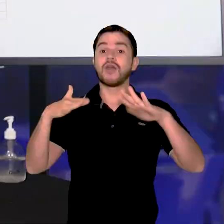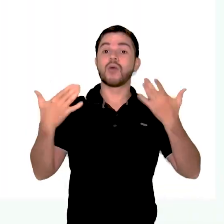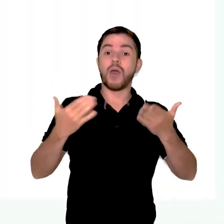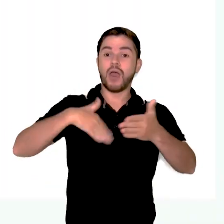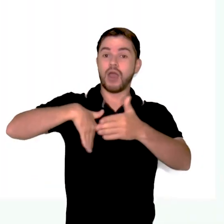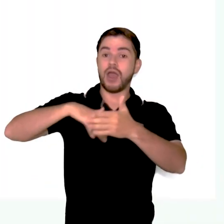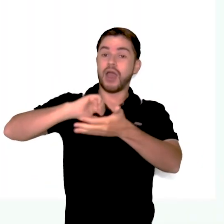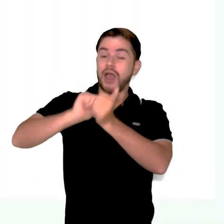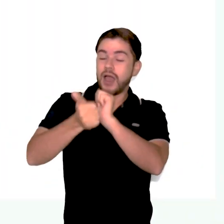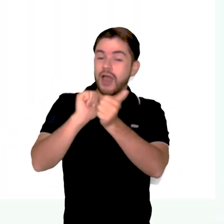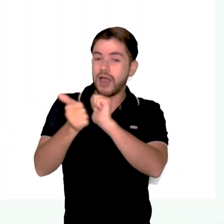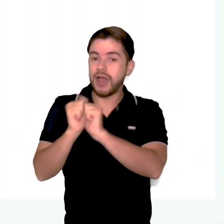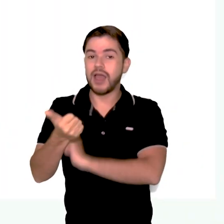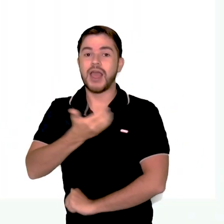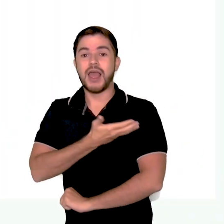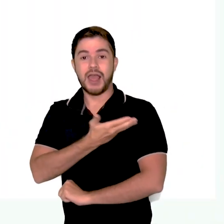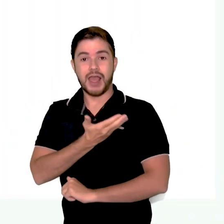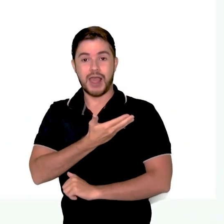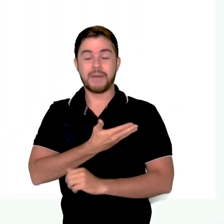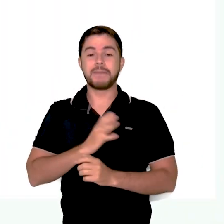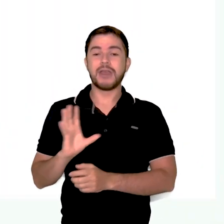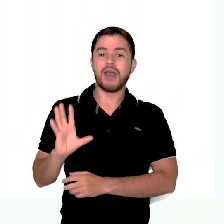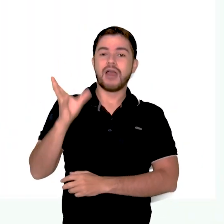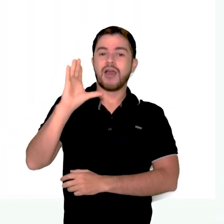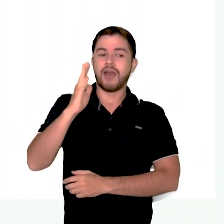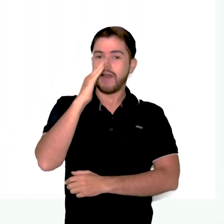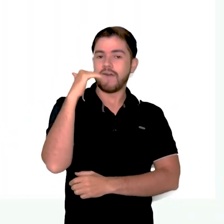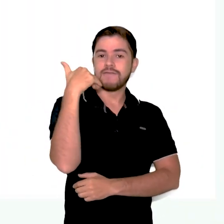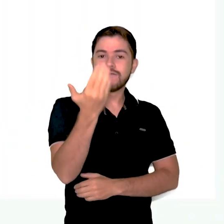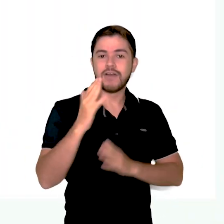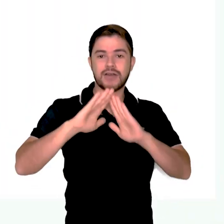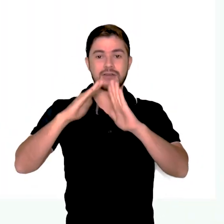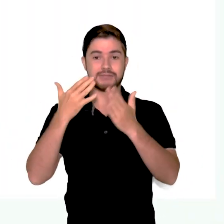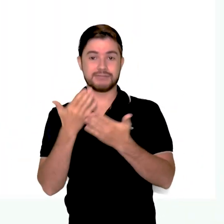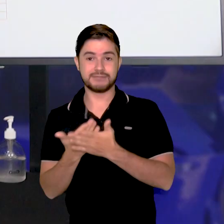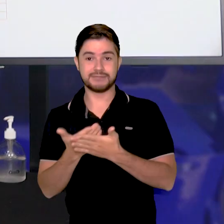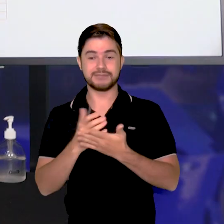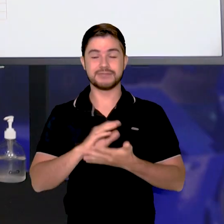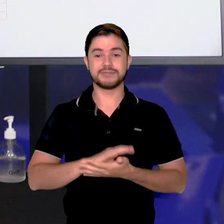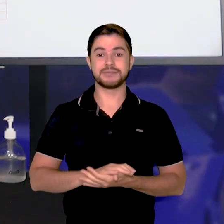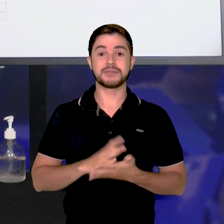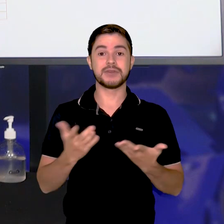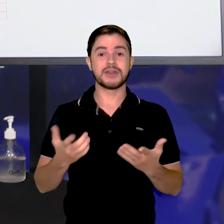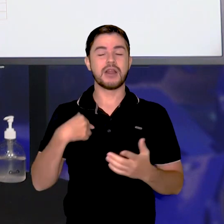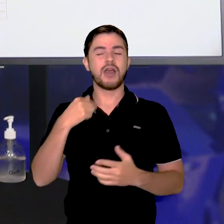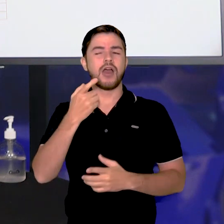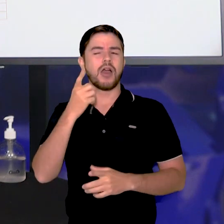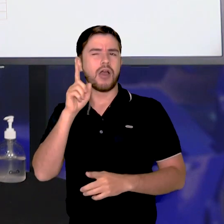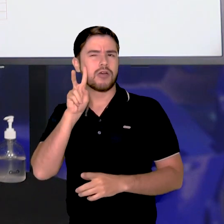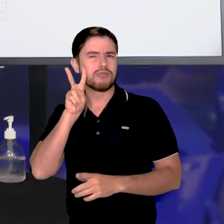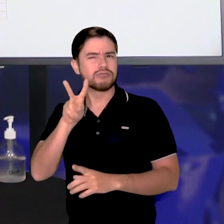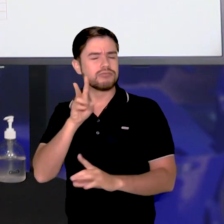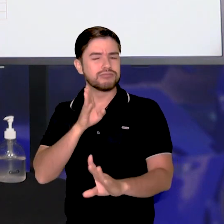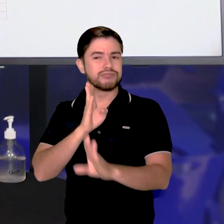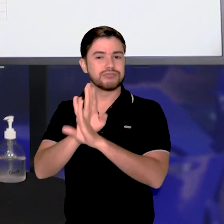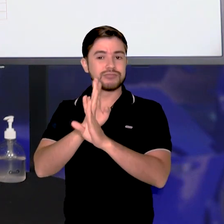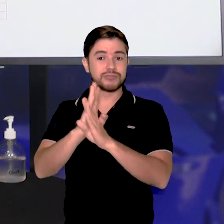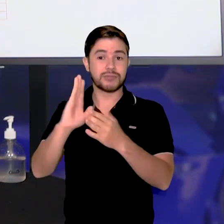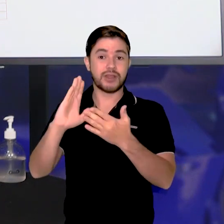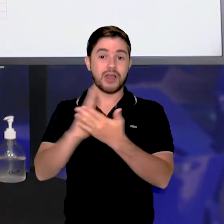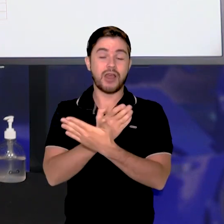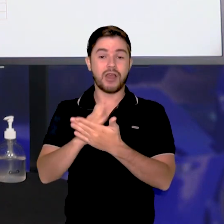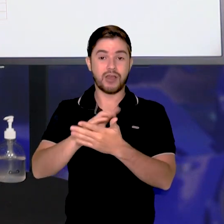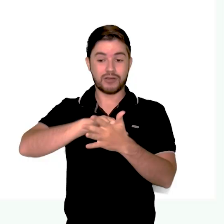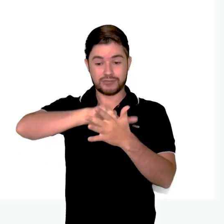esportes, as atividades que os seus colegas realizavam fora do horário de aula. E ele chegou a algumas hipóteses. Ele descobriu